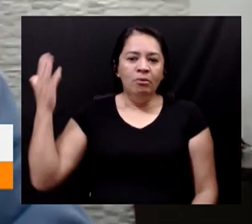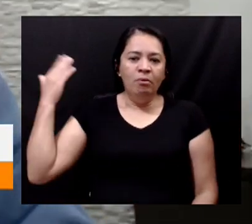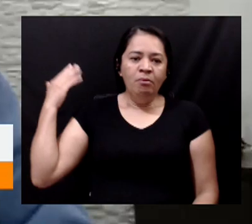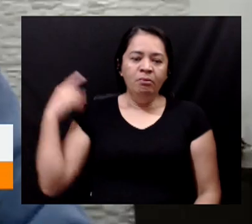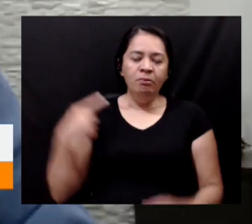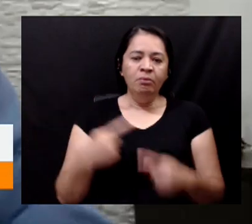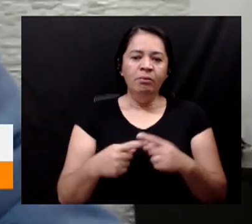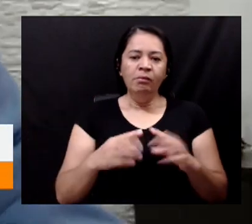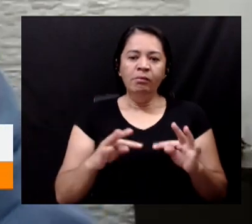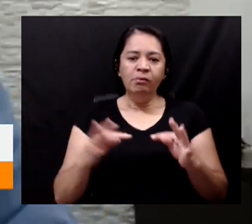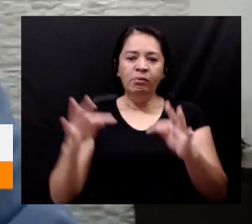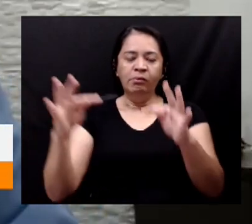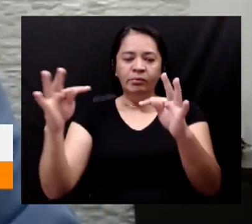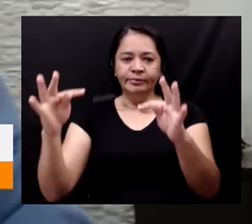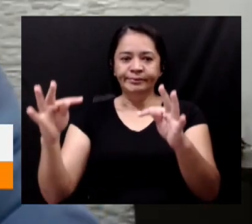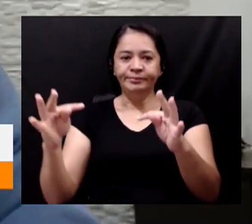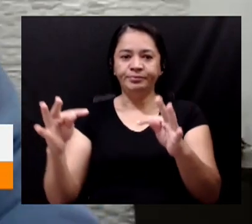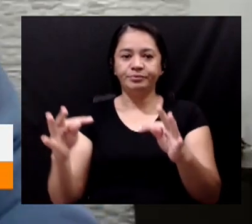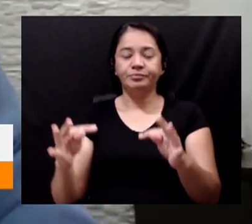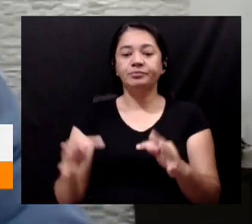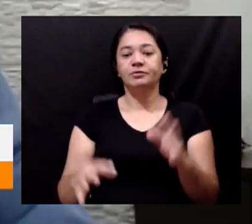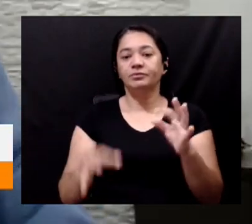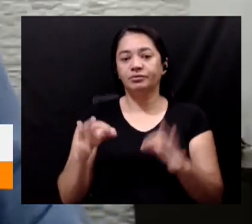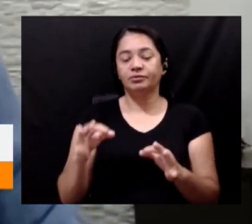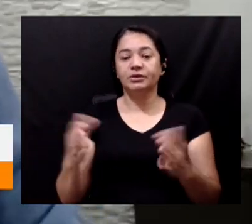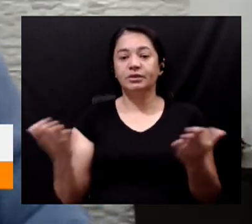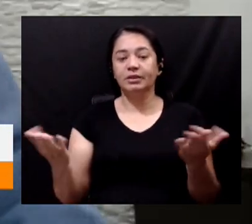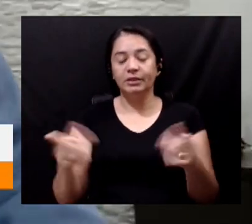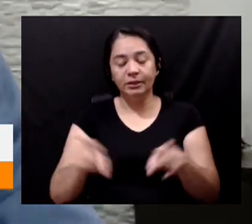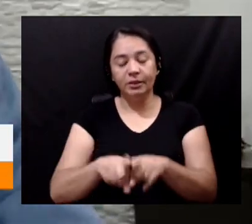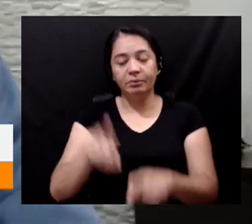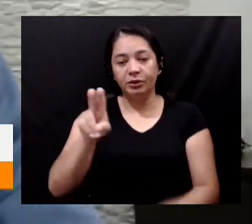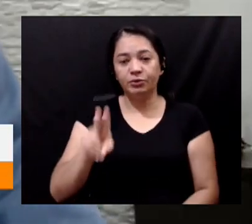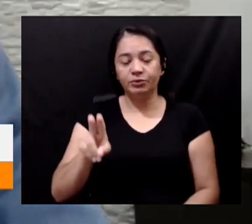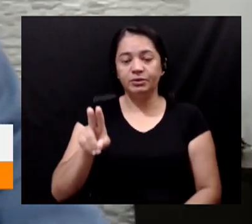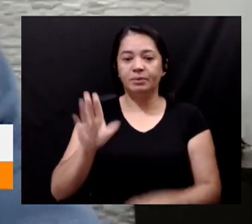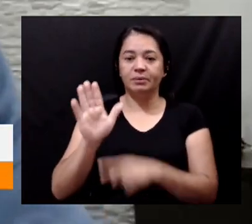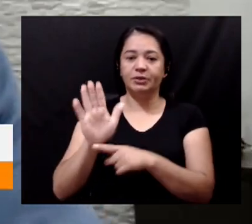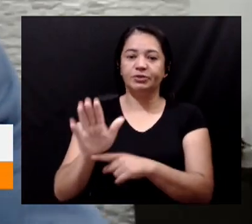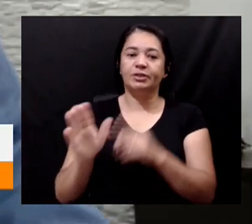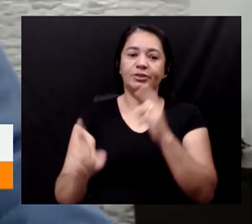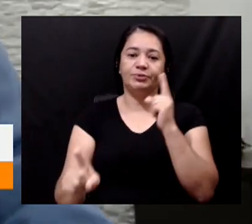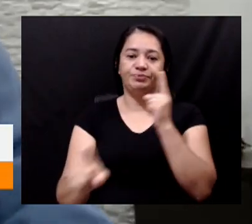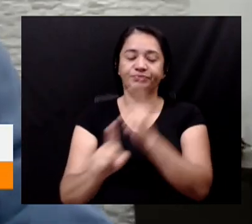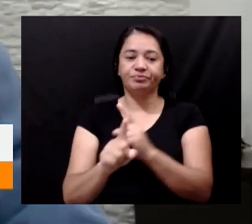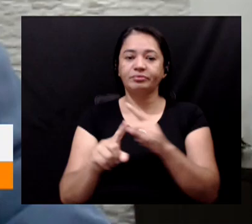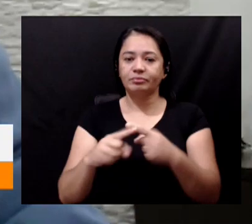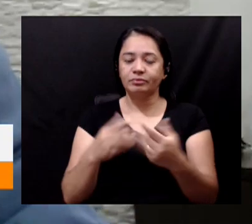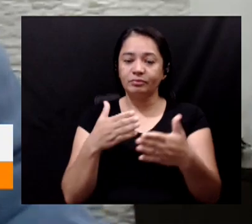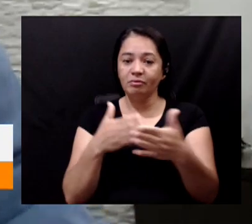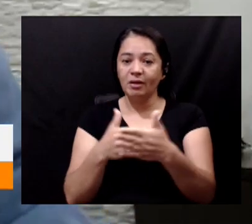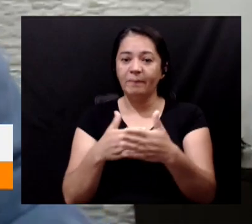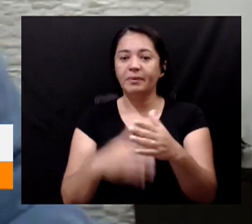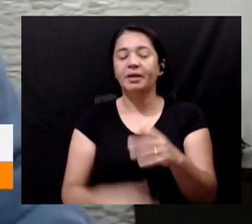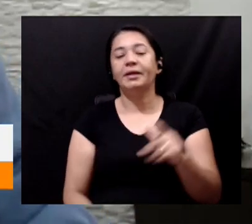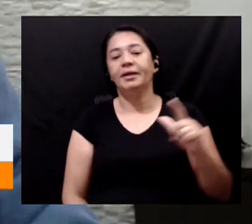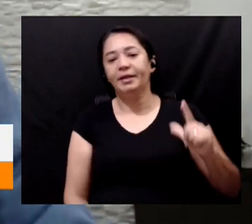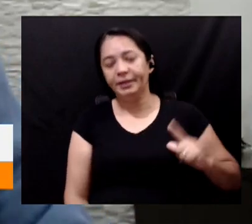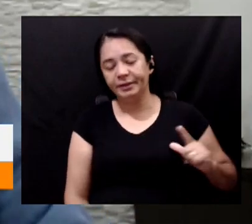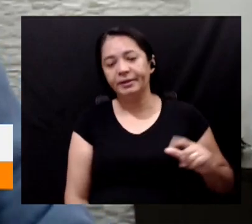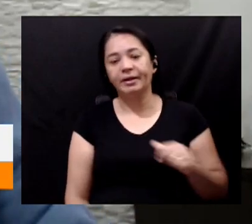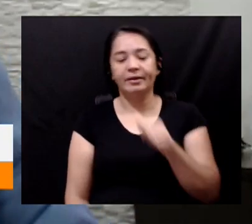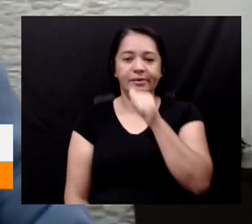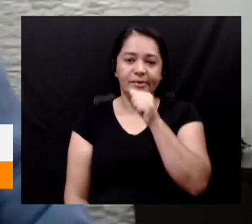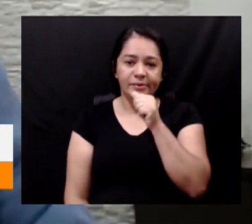própria justiça está se adaptando muito mais rápido à tecnologia atualmente. Mas ainda há essa barreira que envolve questões burocráticas e que certamente isso pode